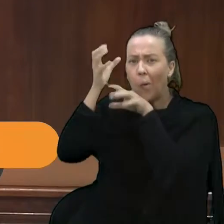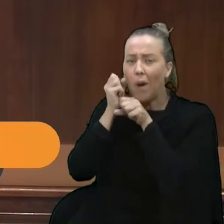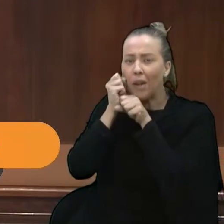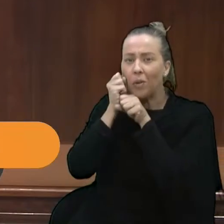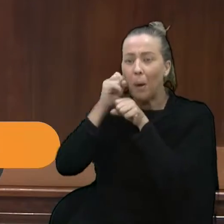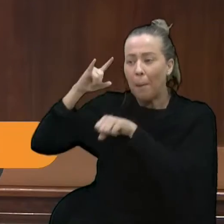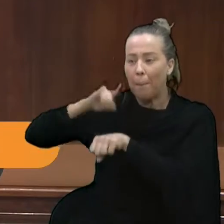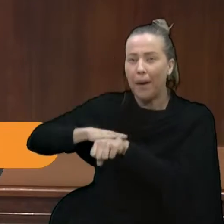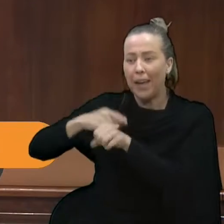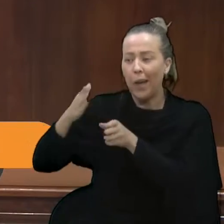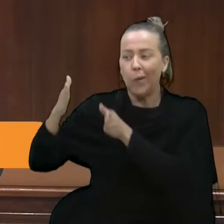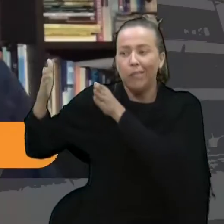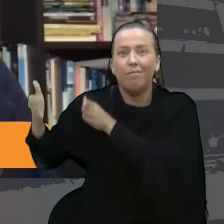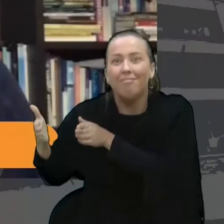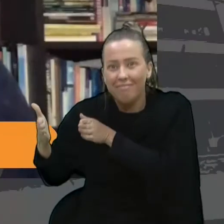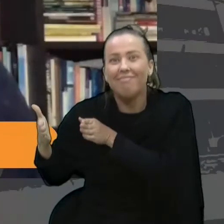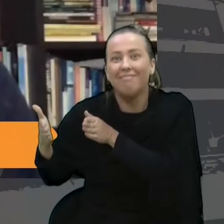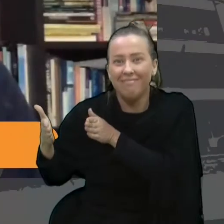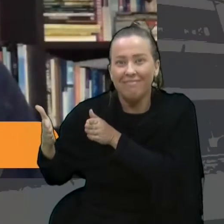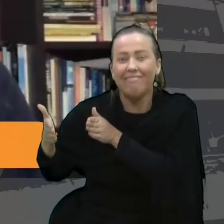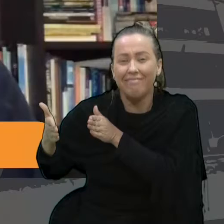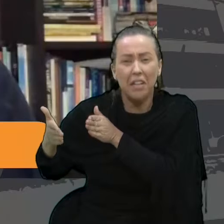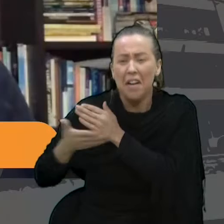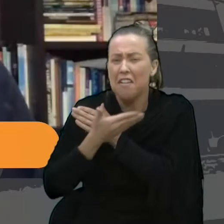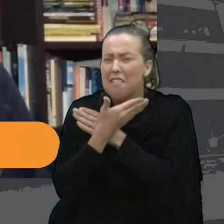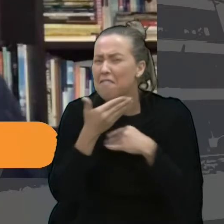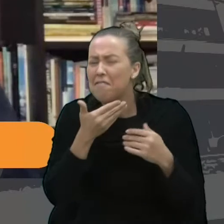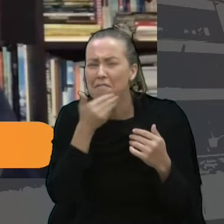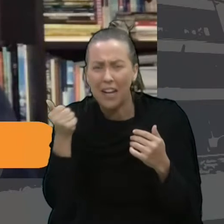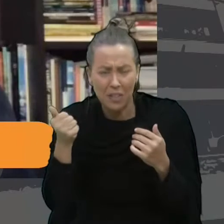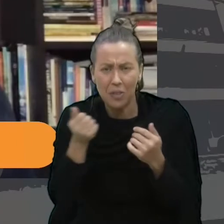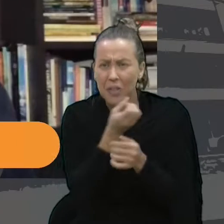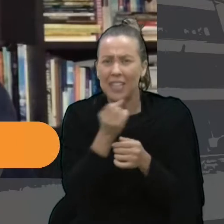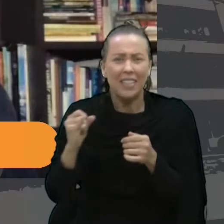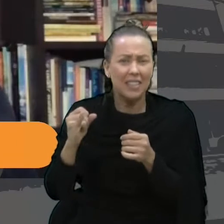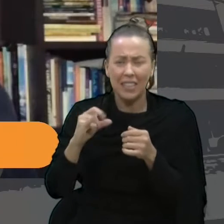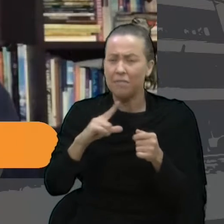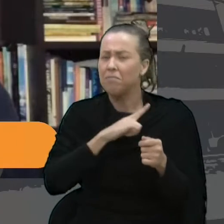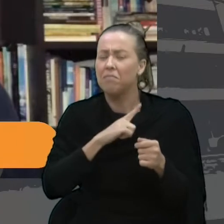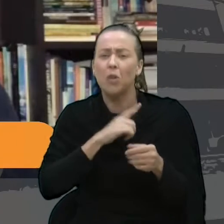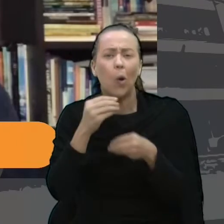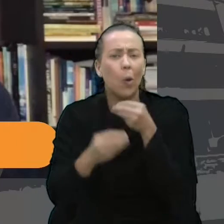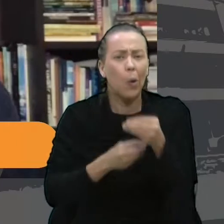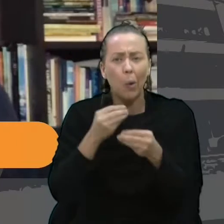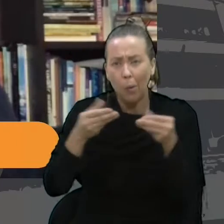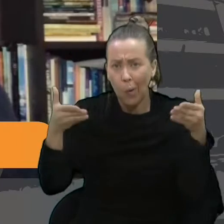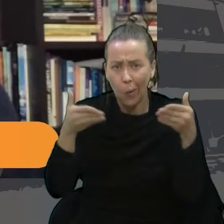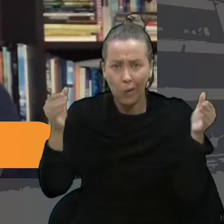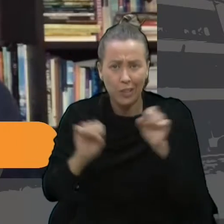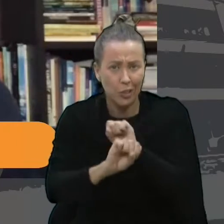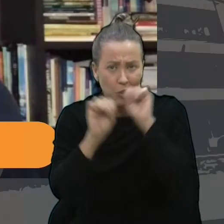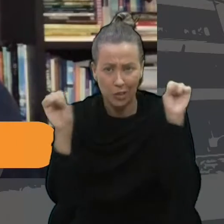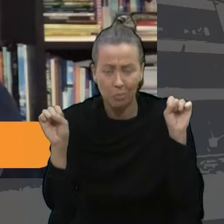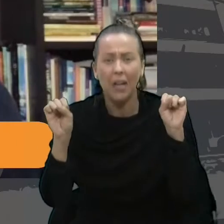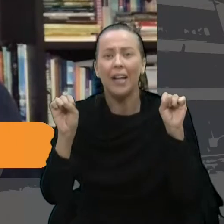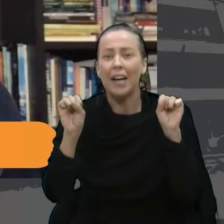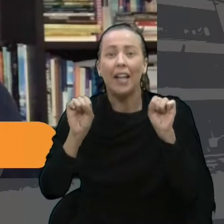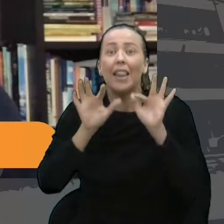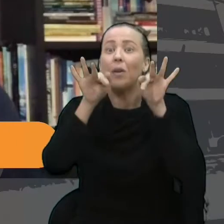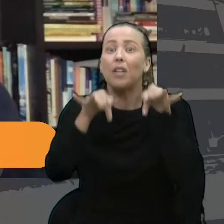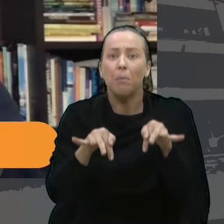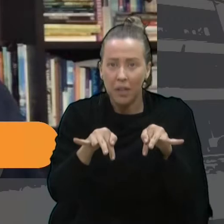banheiro. Então, é uma facilidade. Se eu tiver que, como aconteceu hoje de manhã, eu